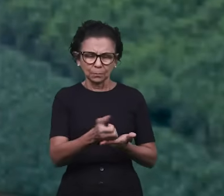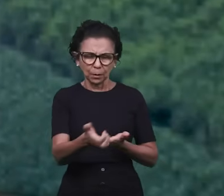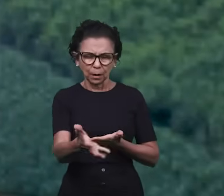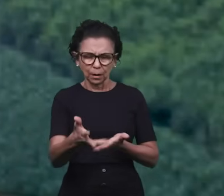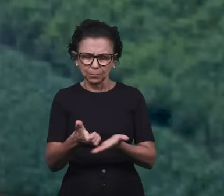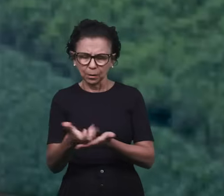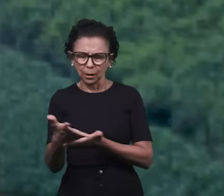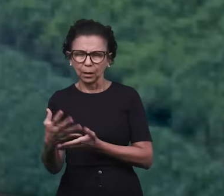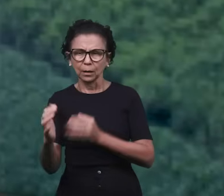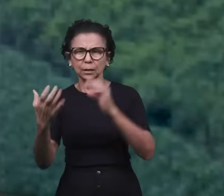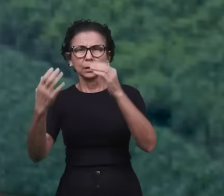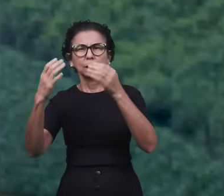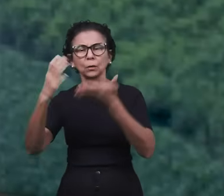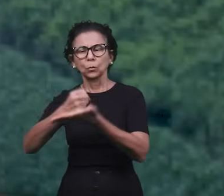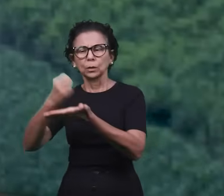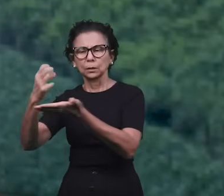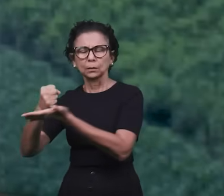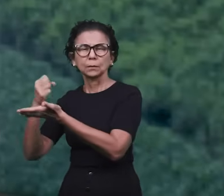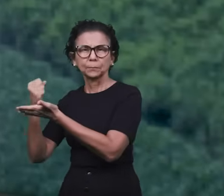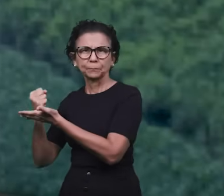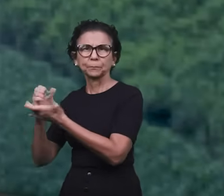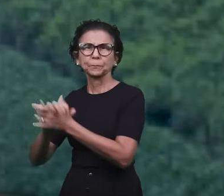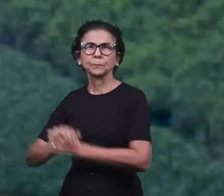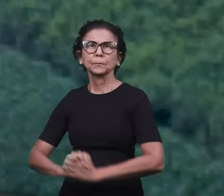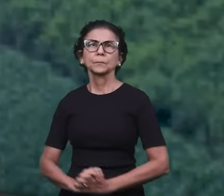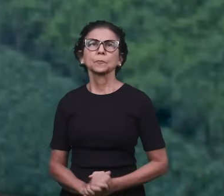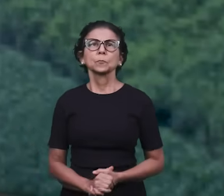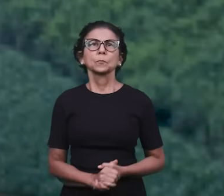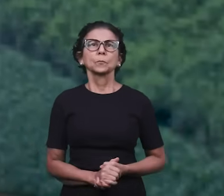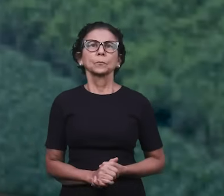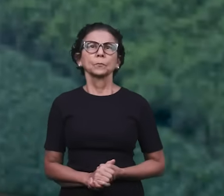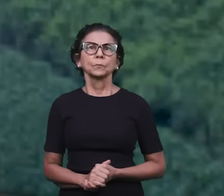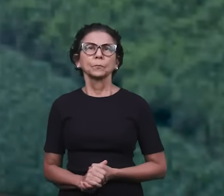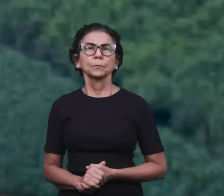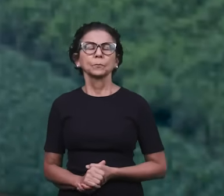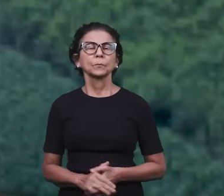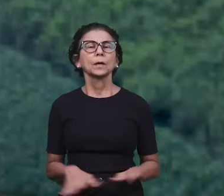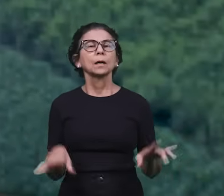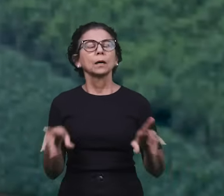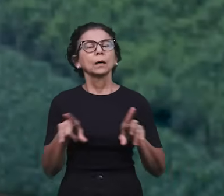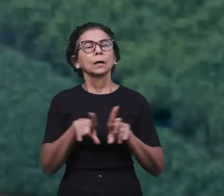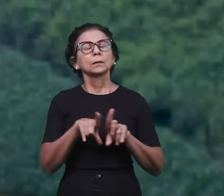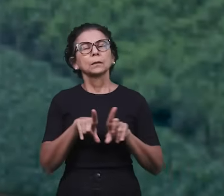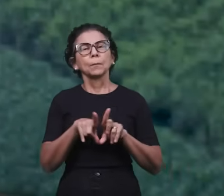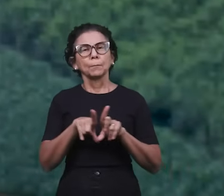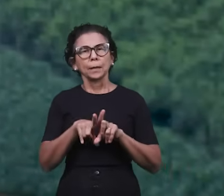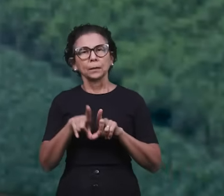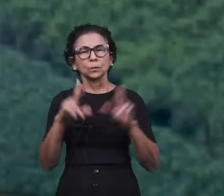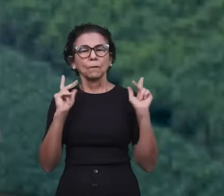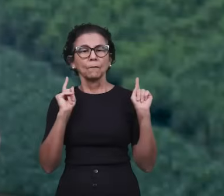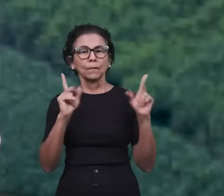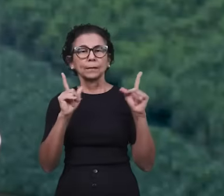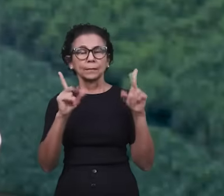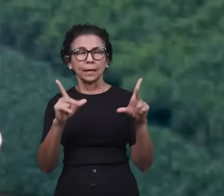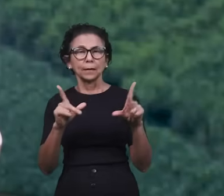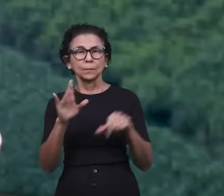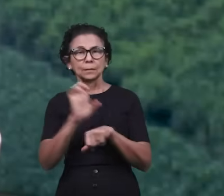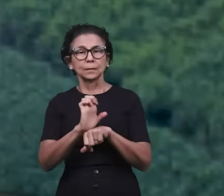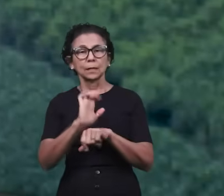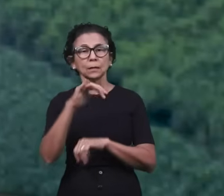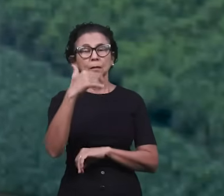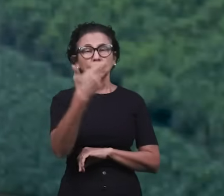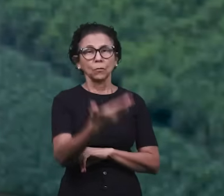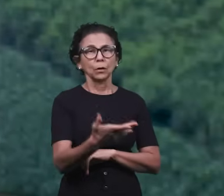Santo. Quando for aberta a segunda turma, haverá possibilidade de fazer as aulas práticas em outras cidades. Agora,